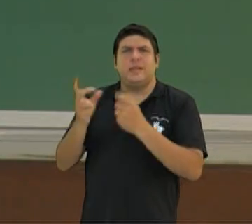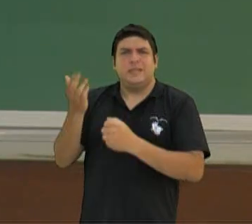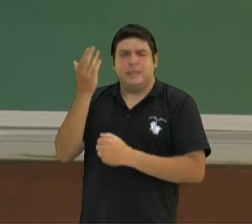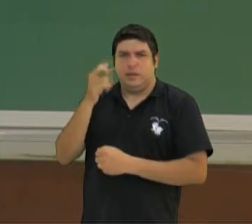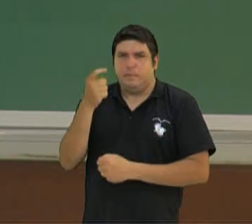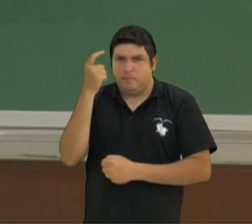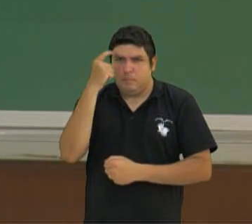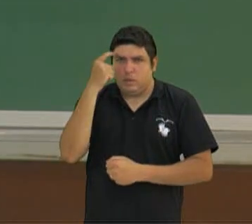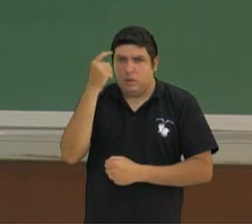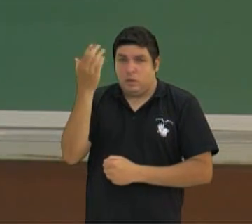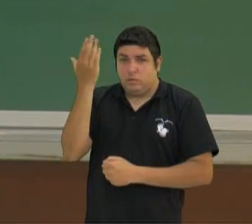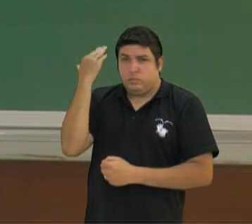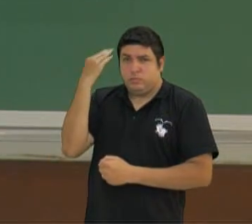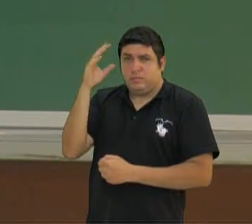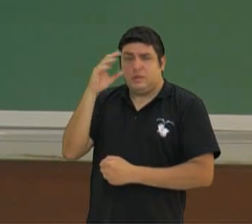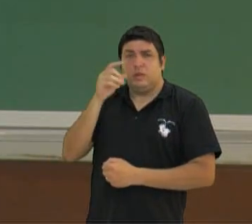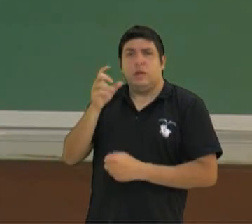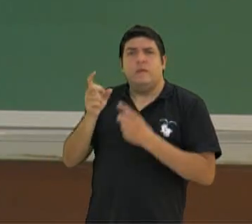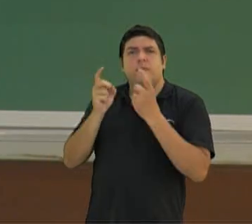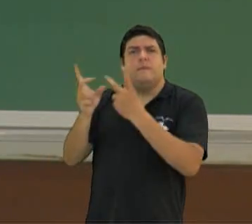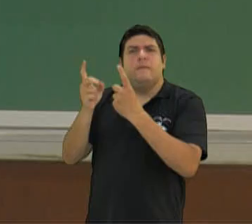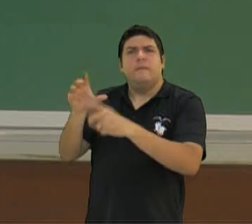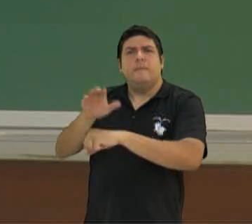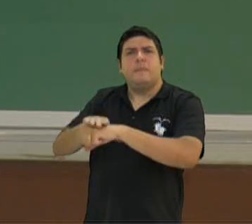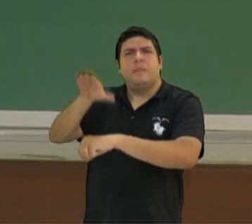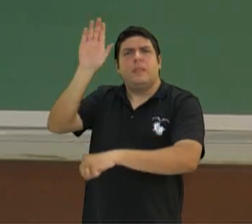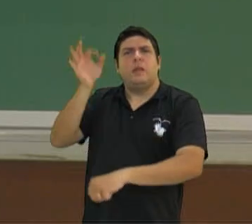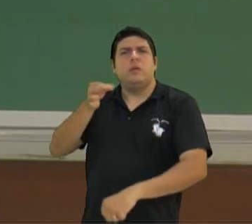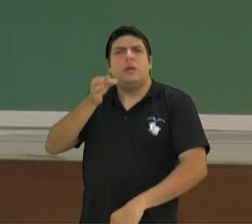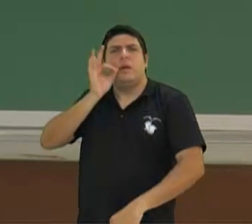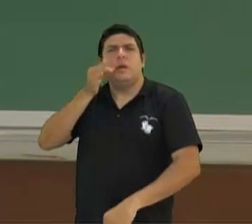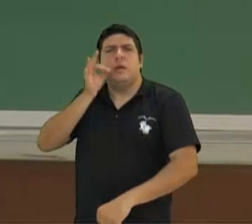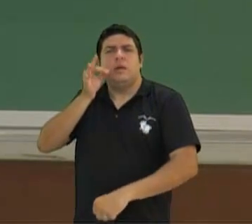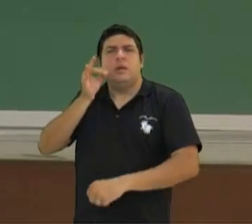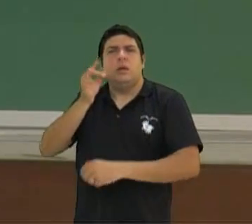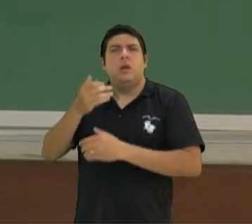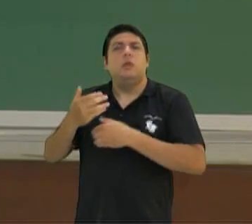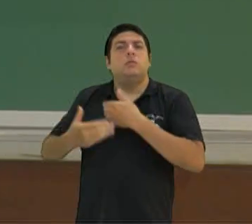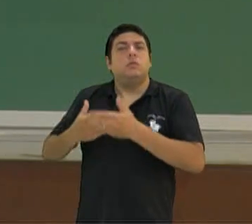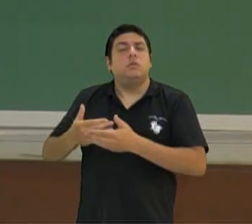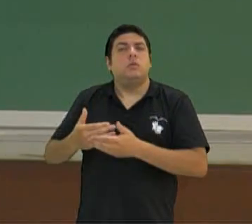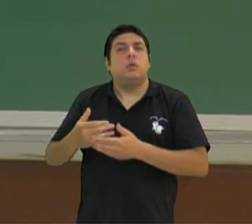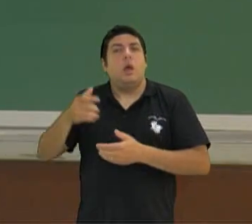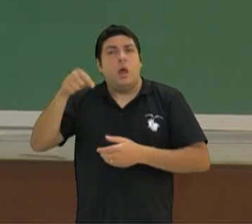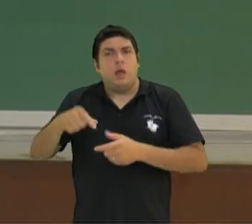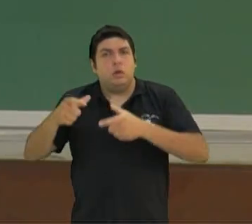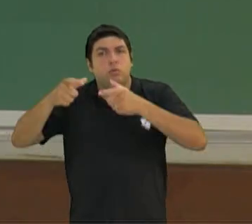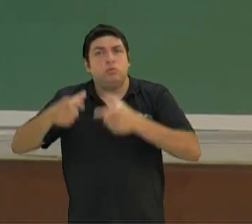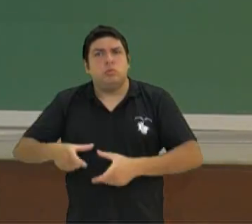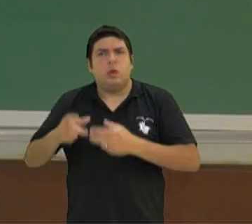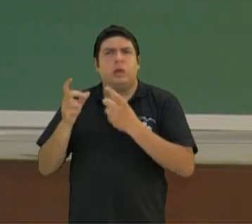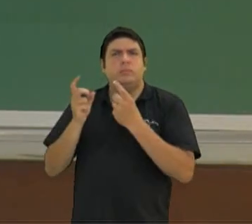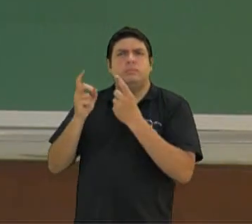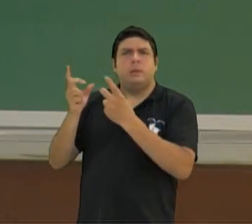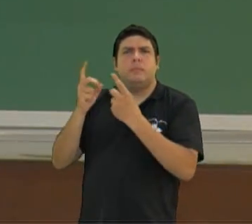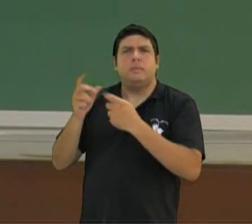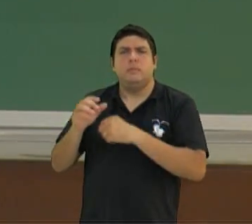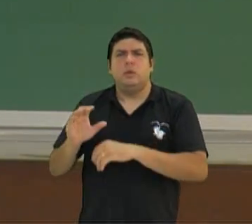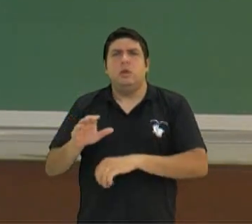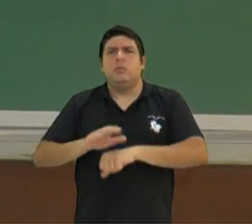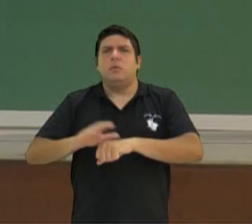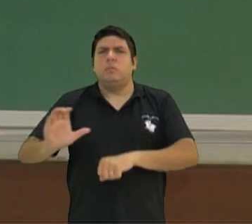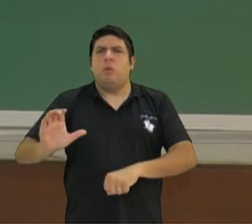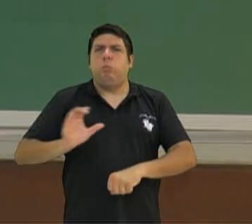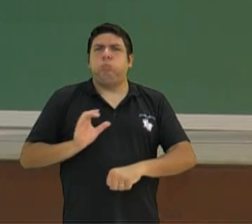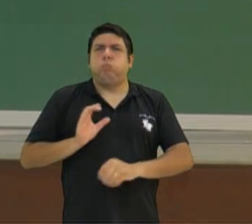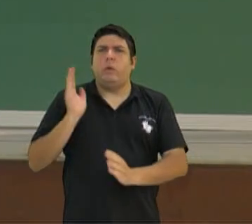vinham os recursos ali para o início da atividade industrial no Brasil, então as regiões que foram proporcionadas com esse